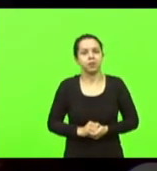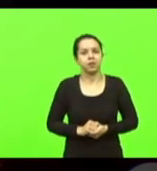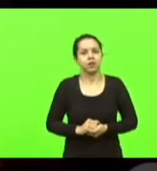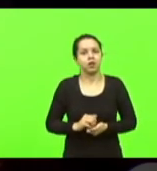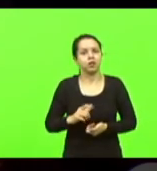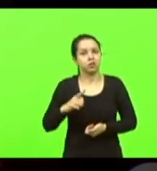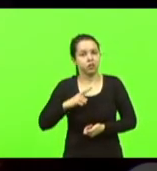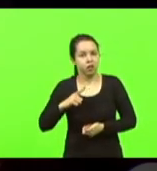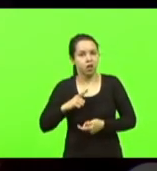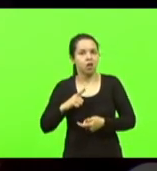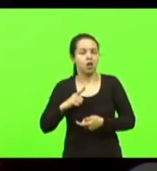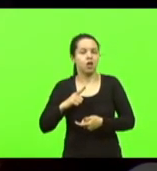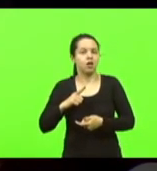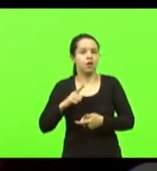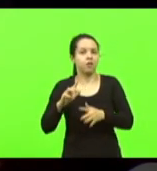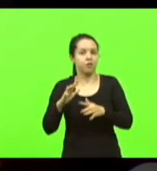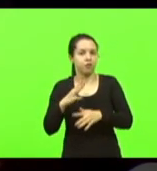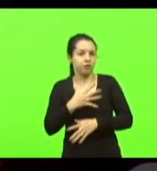com